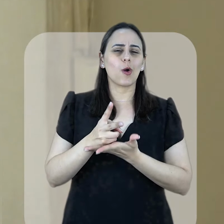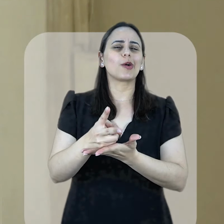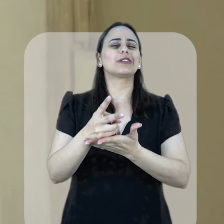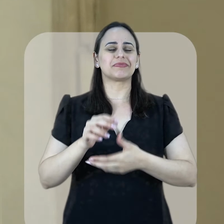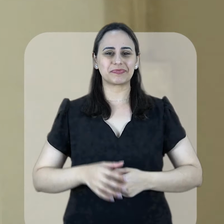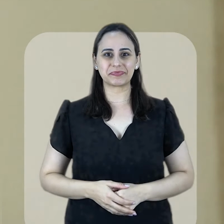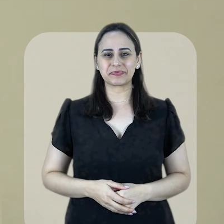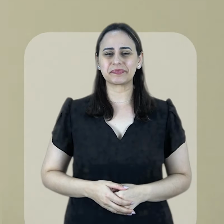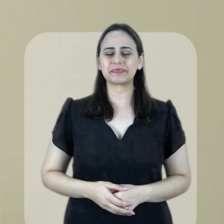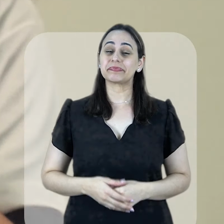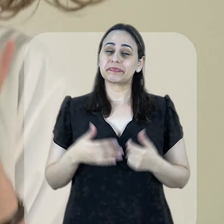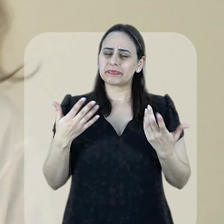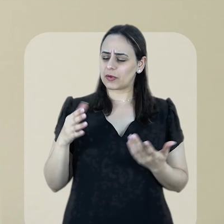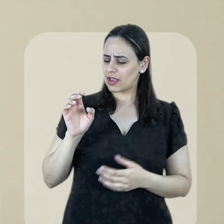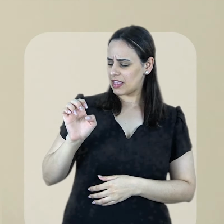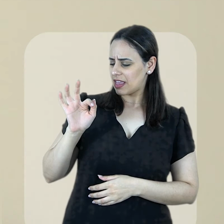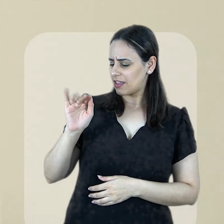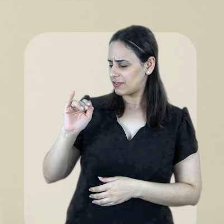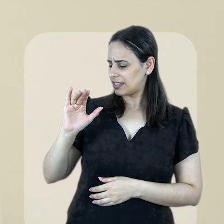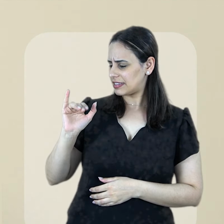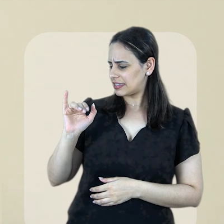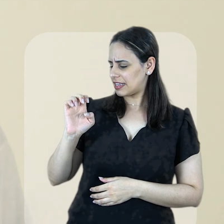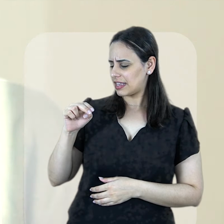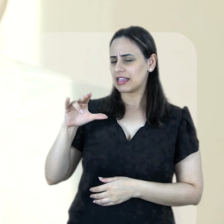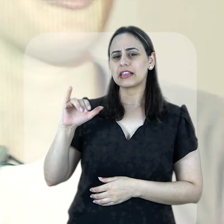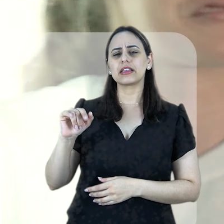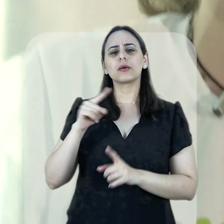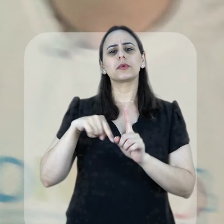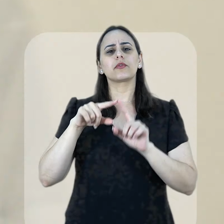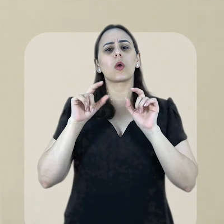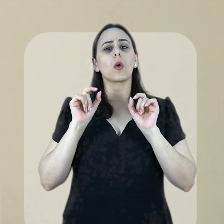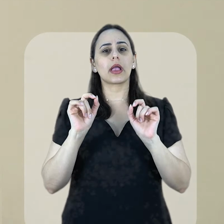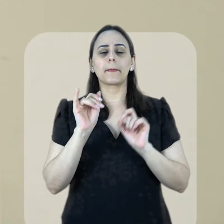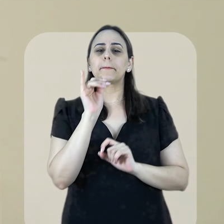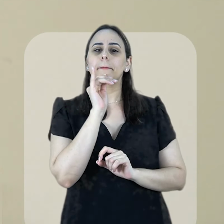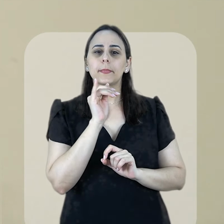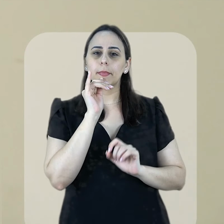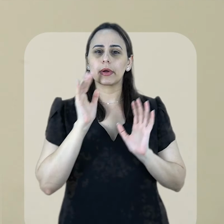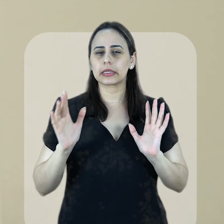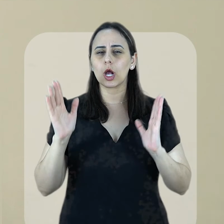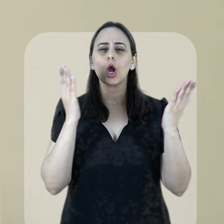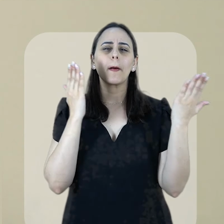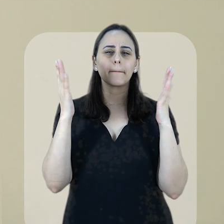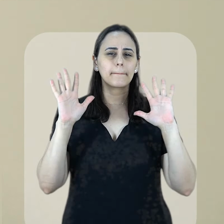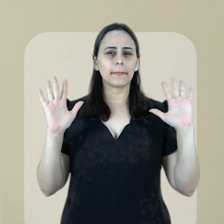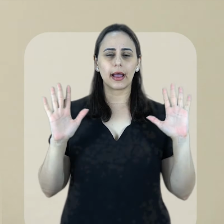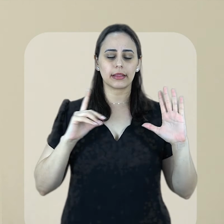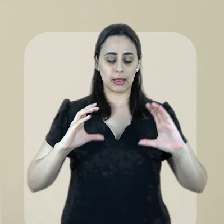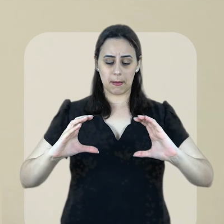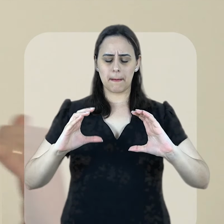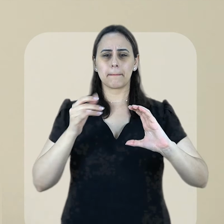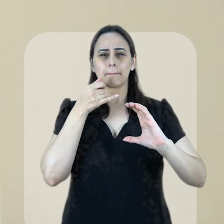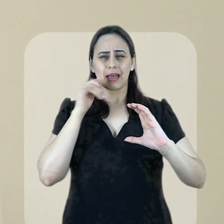A ideia da eficiência é fazer o mesmo trabalho, está aqui um caminhãozinho, e eu vou usar, por exemplo, tá, uma comparação, uma